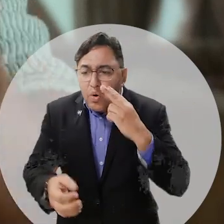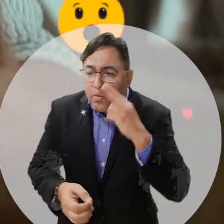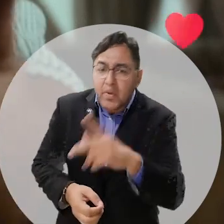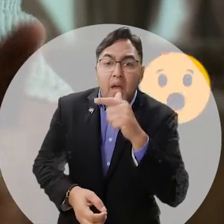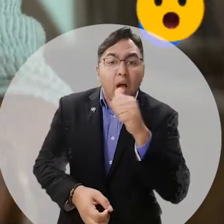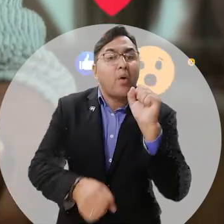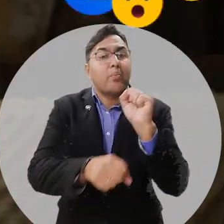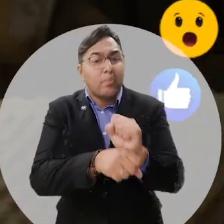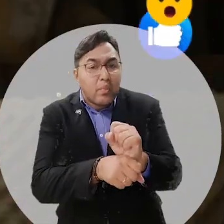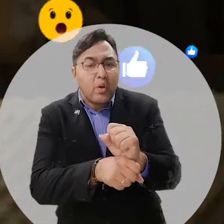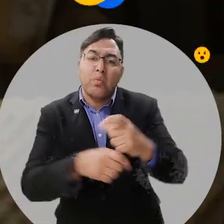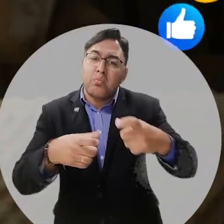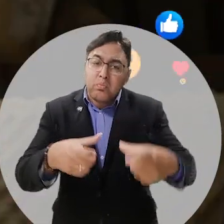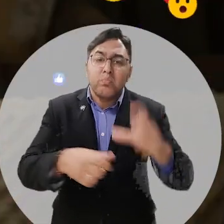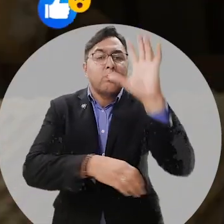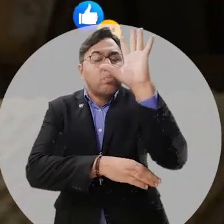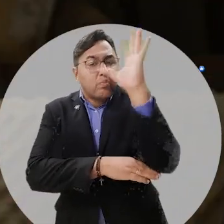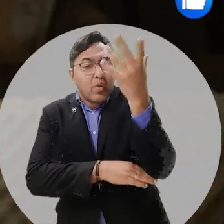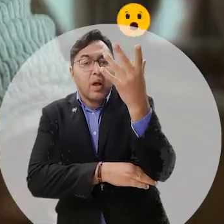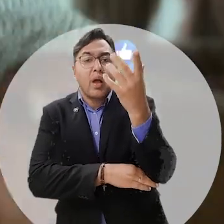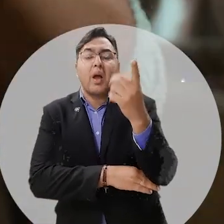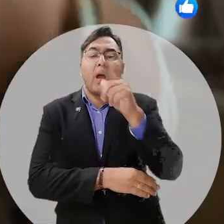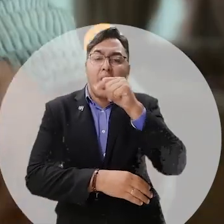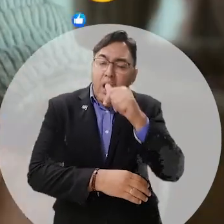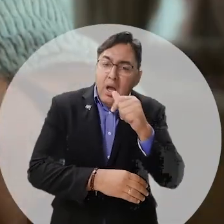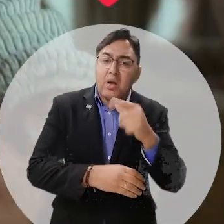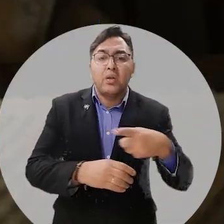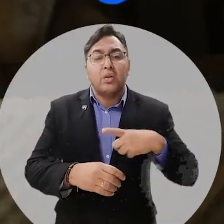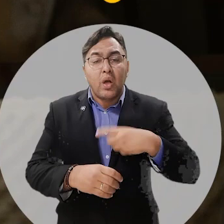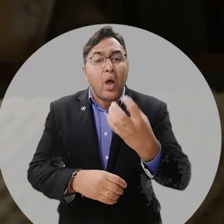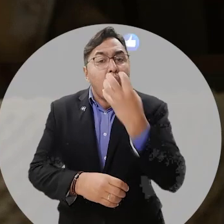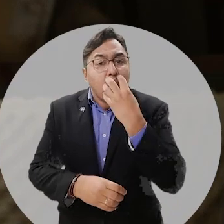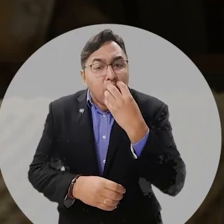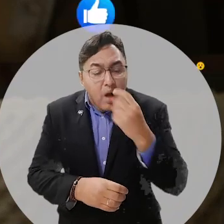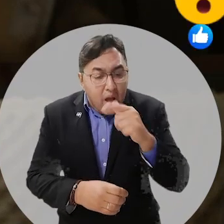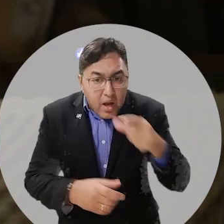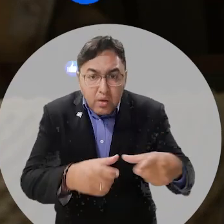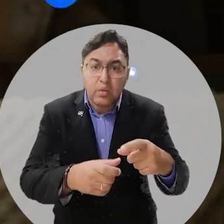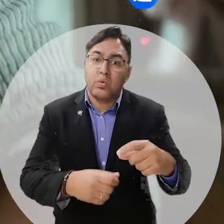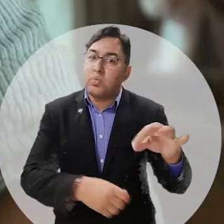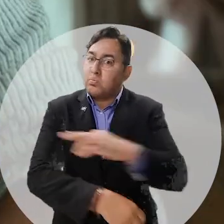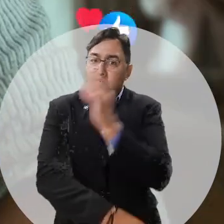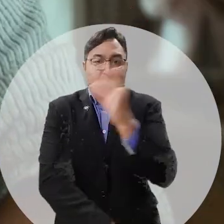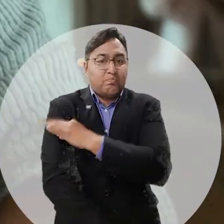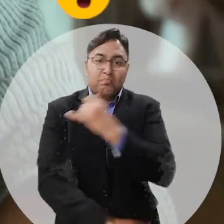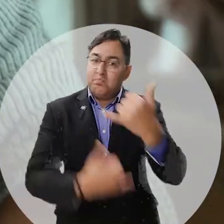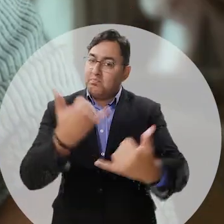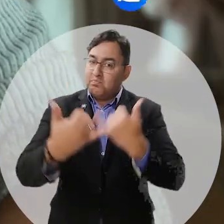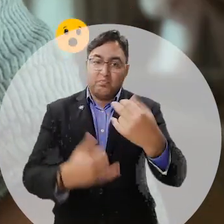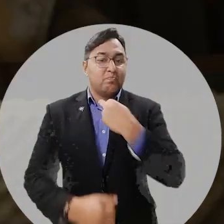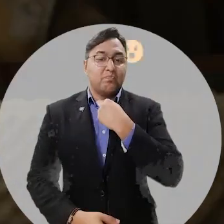que tiver água parada. Pratinho de planta, caixa d'água, vasilha de cachorro. Com a dengue não